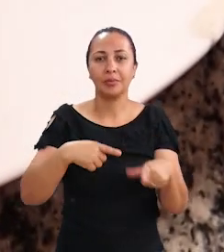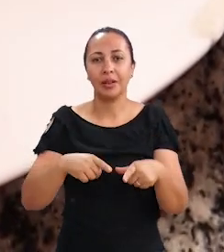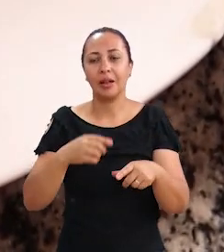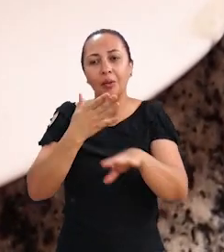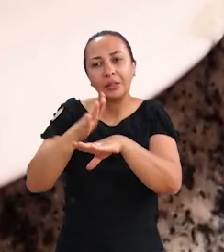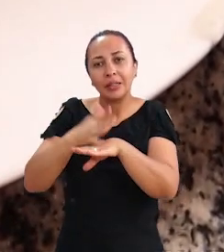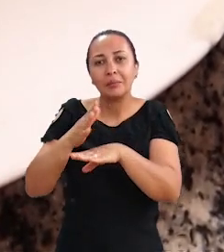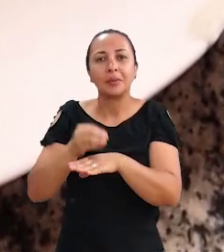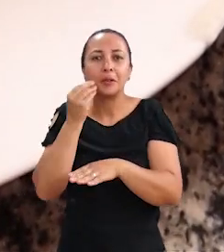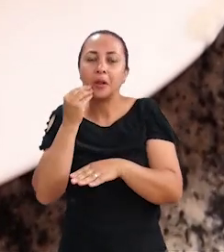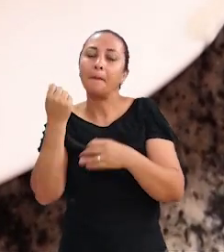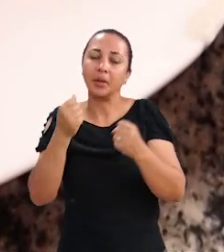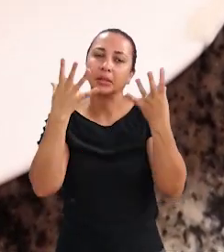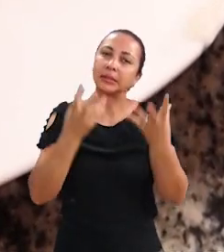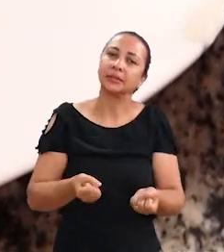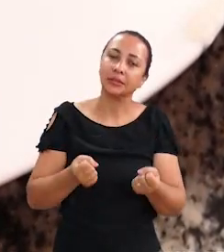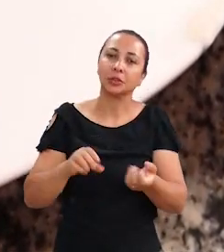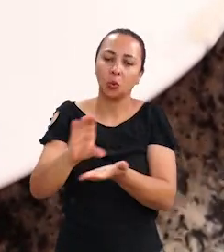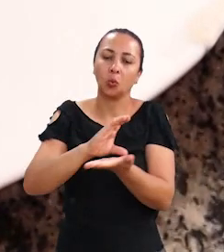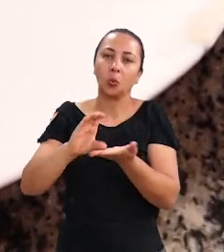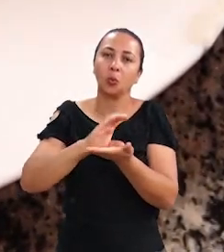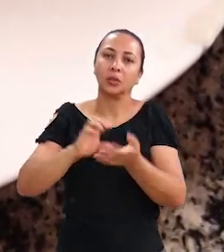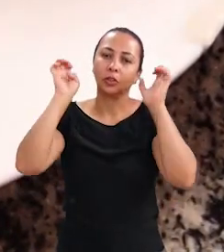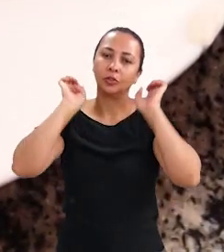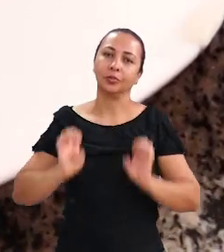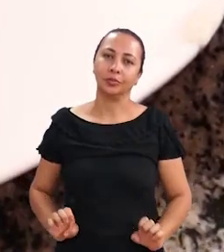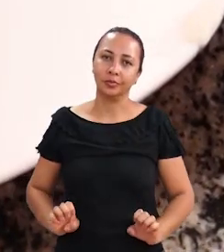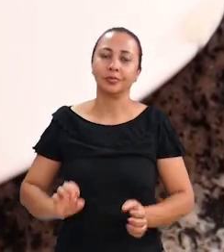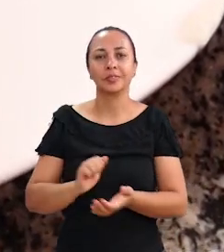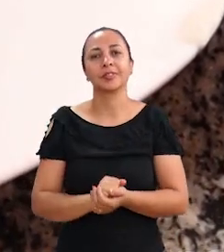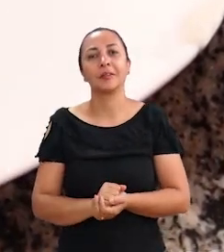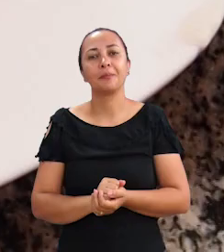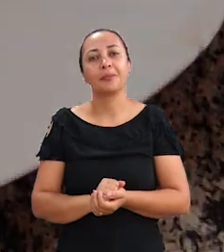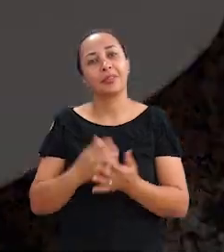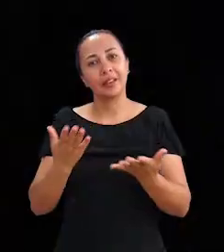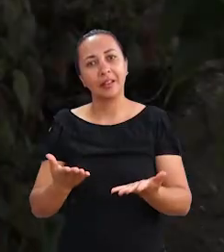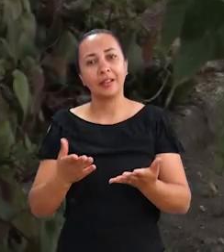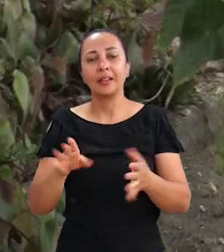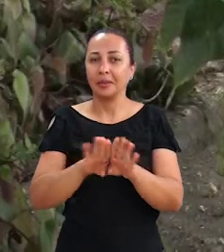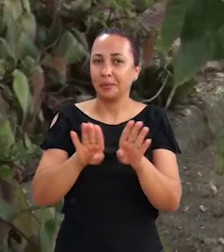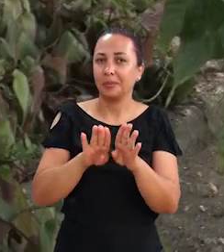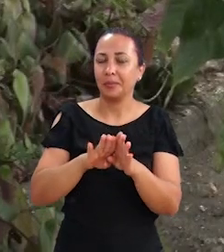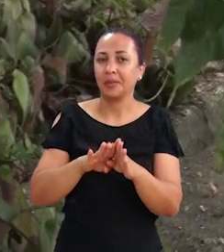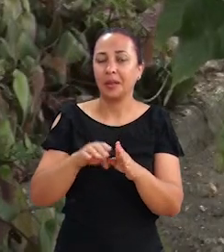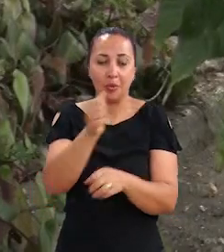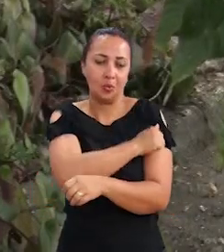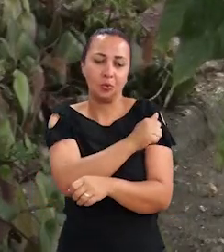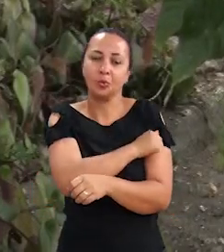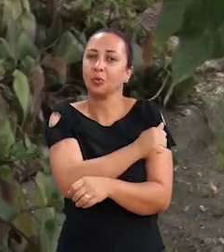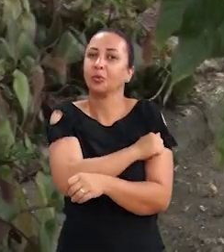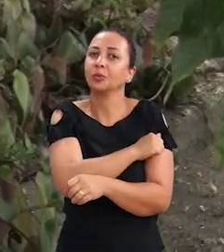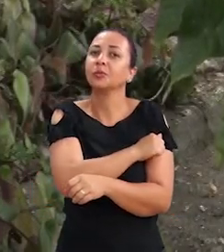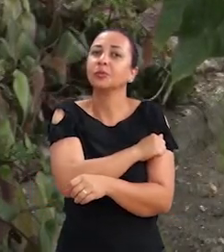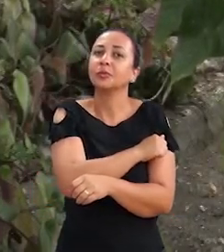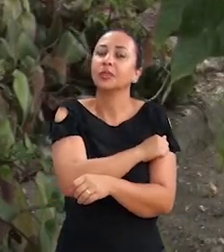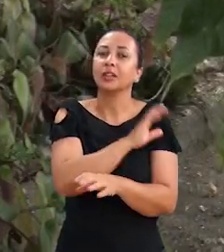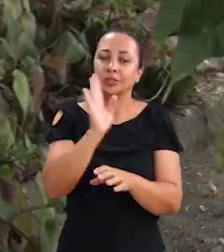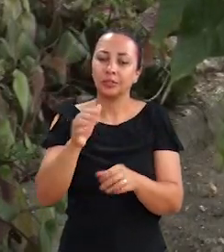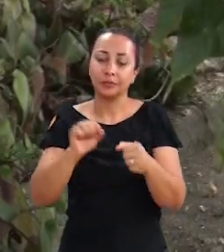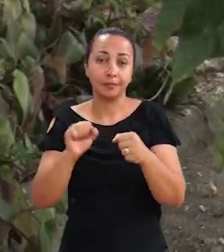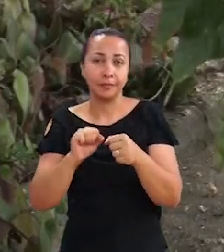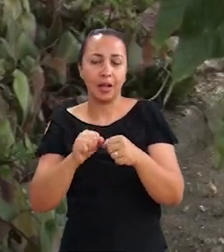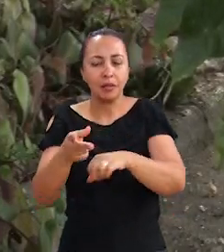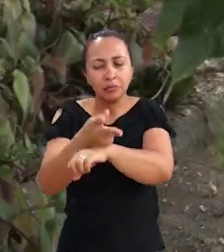pedimos aí a autorização, né, para como a gente vai trabalhar com ensaio de degustação, e a gente precisa ter essa aprovação no